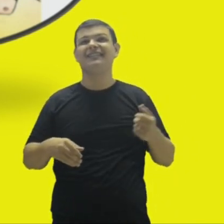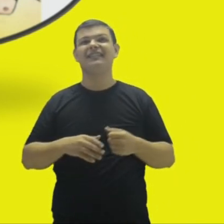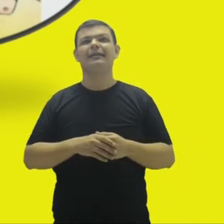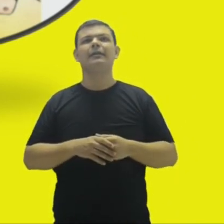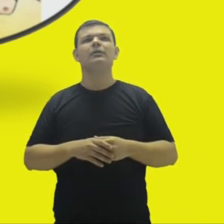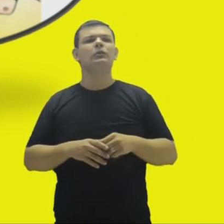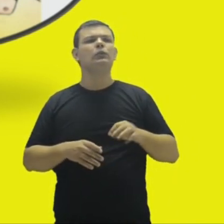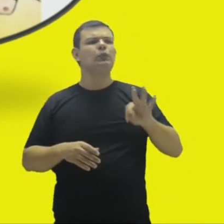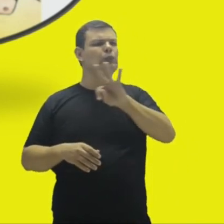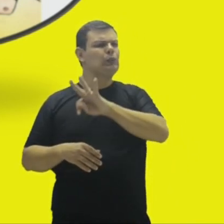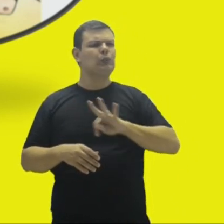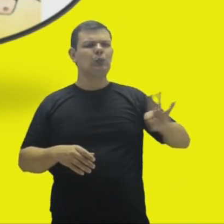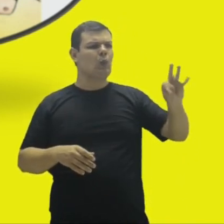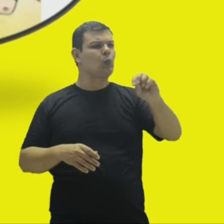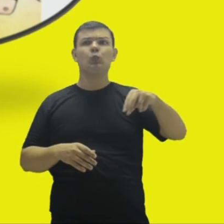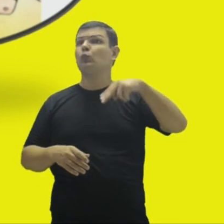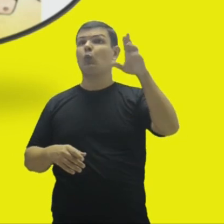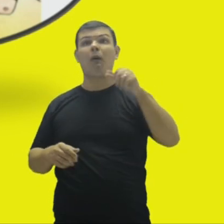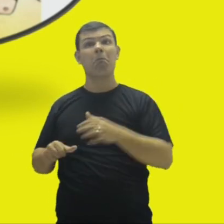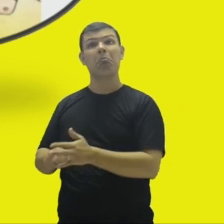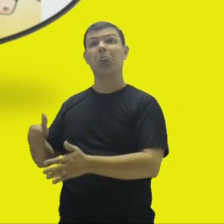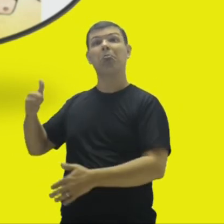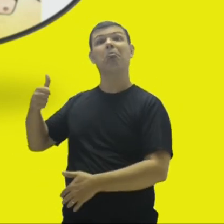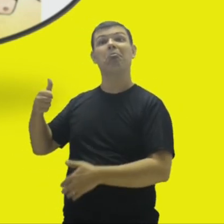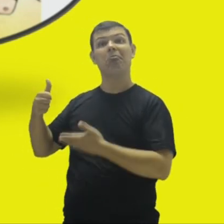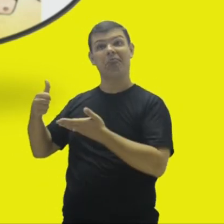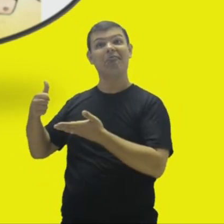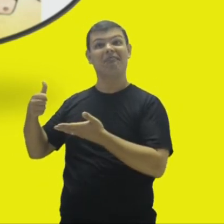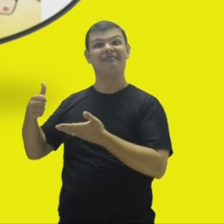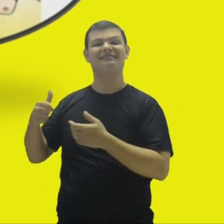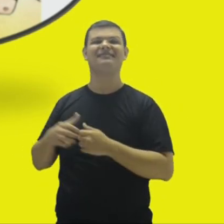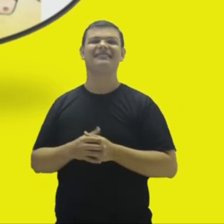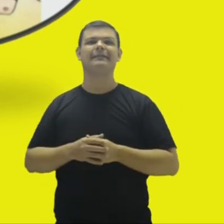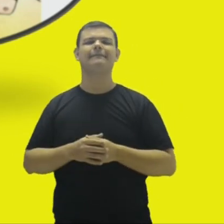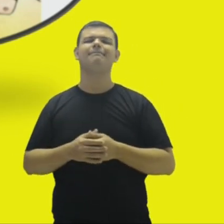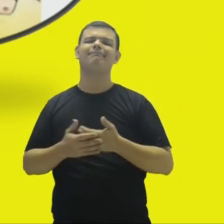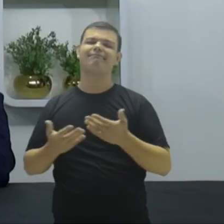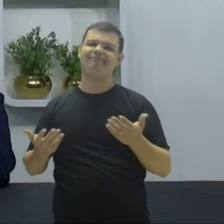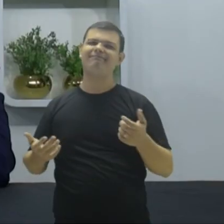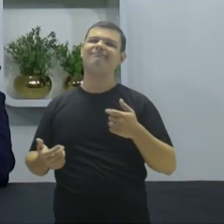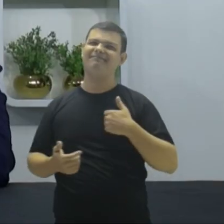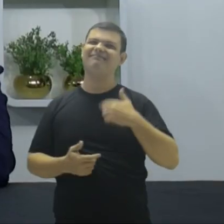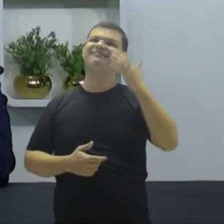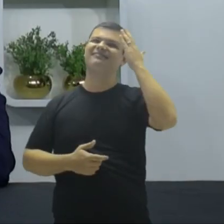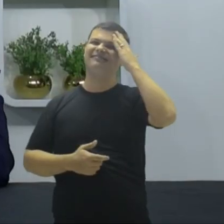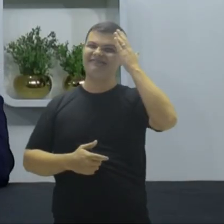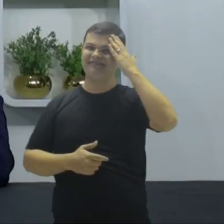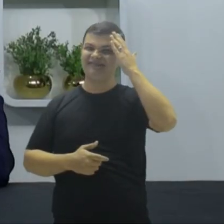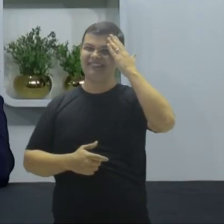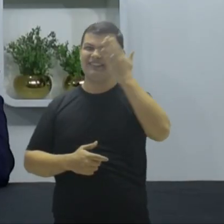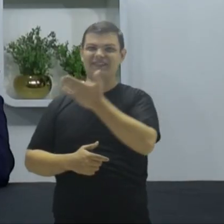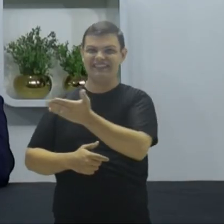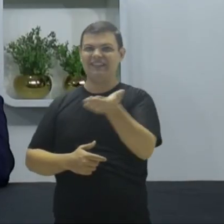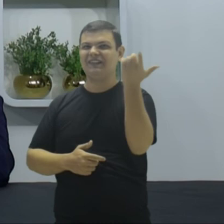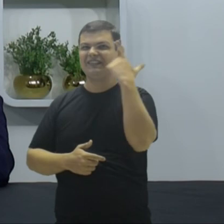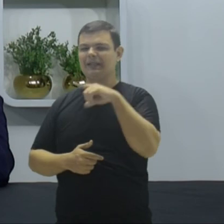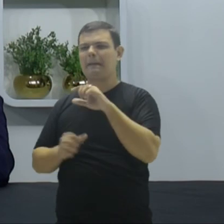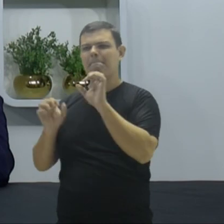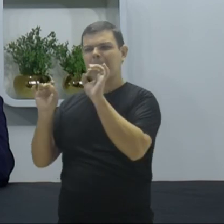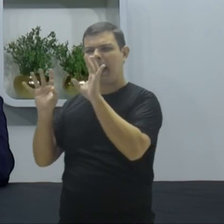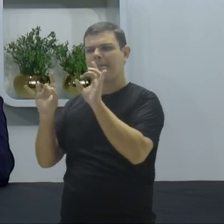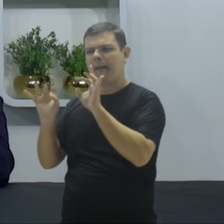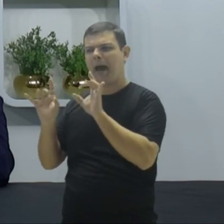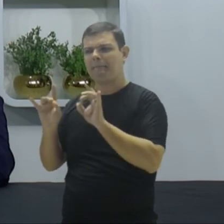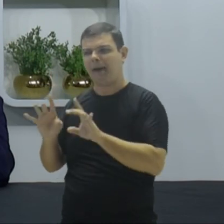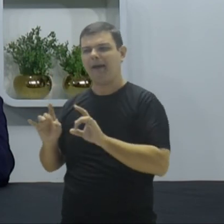as outras vacas. E aí, portanto, crianças, eu tenho certeza que vocês conseguiram acompanhar a nossa interpretação